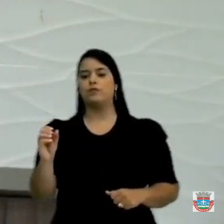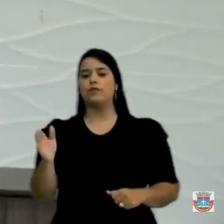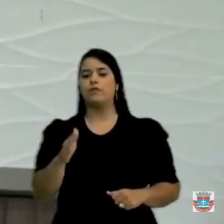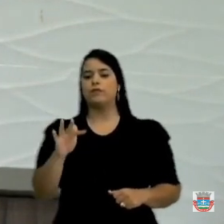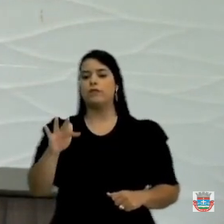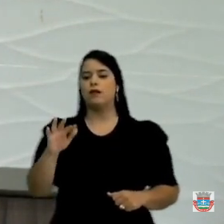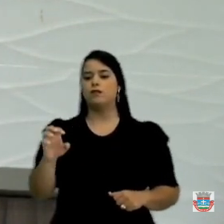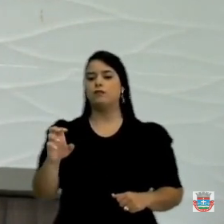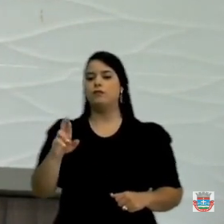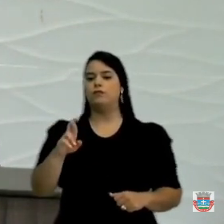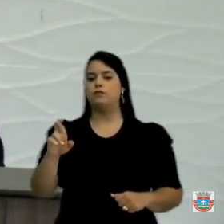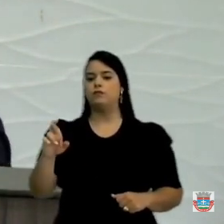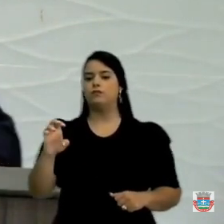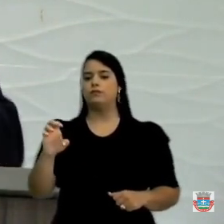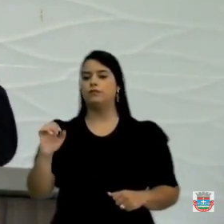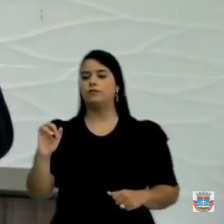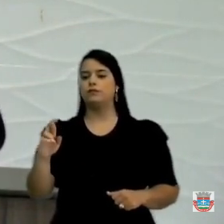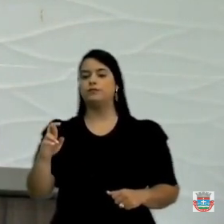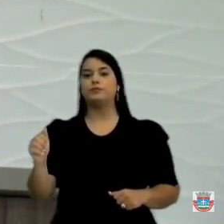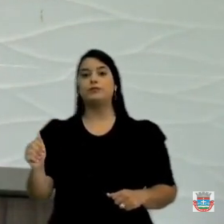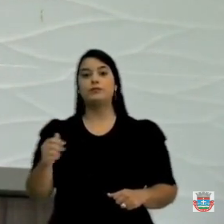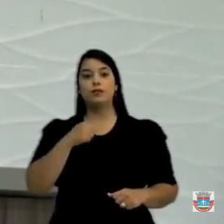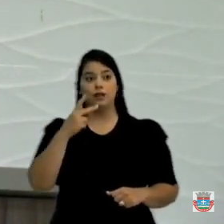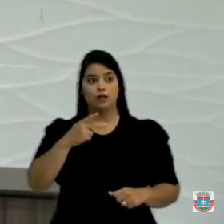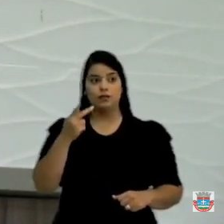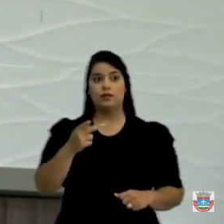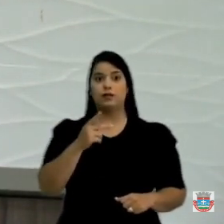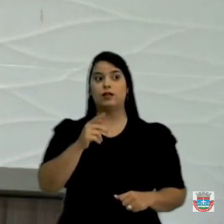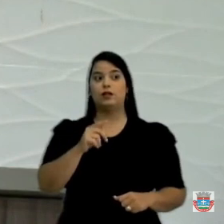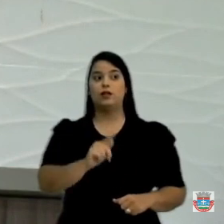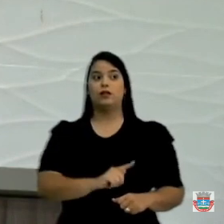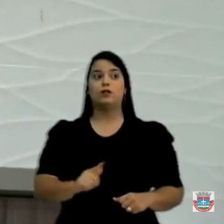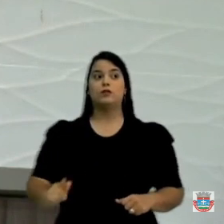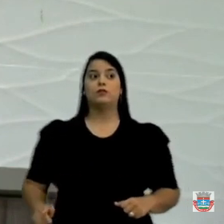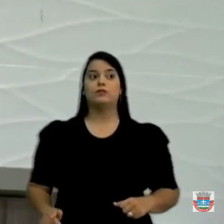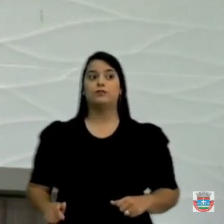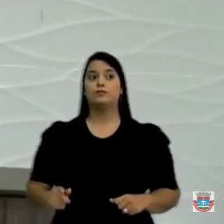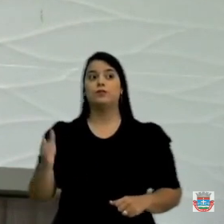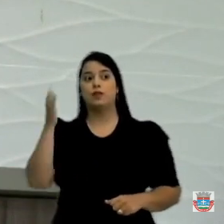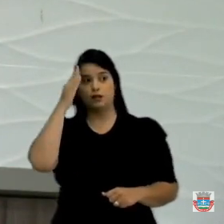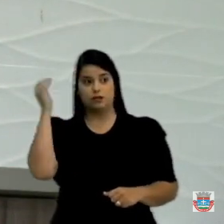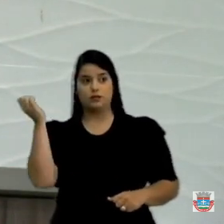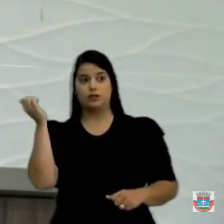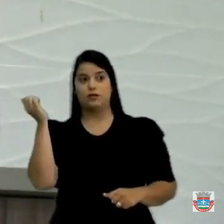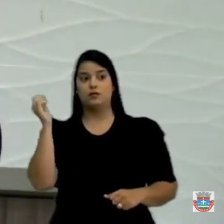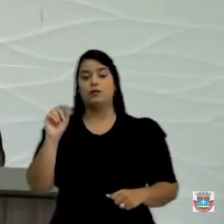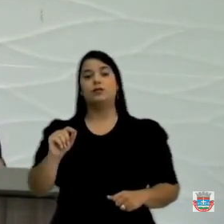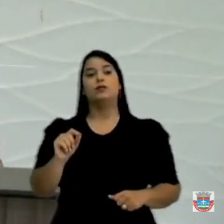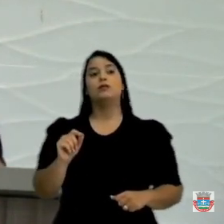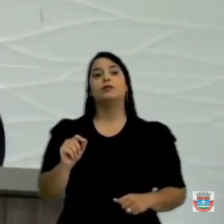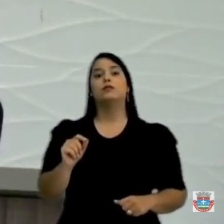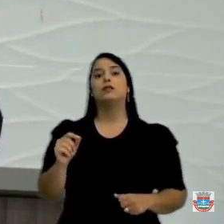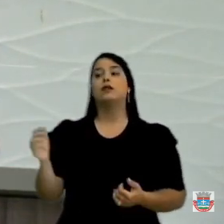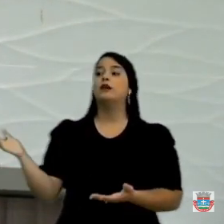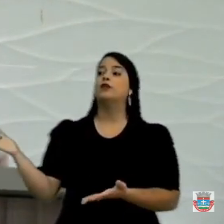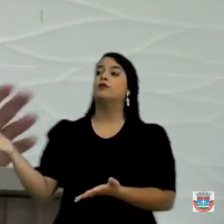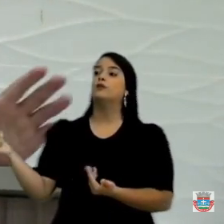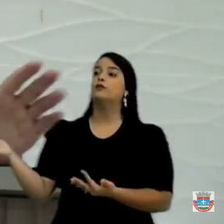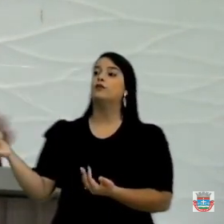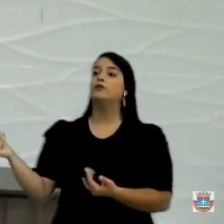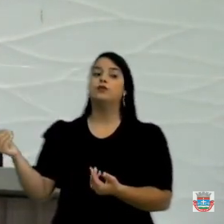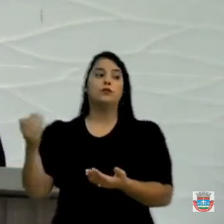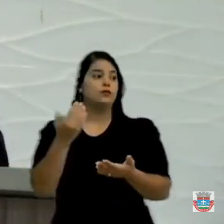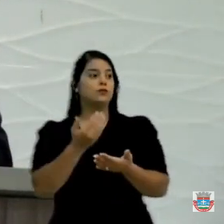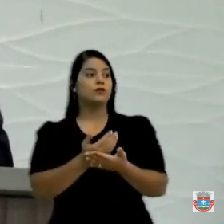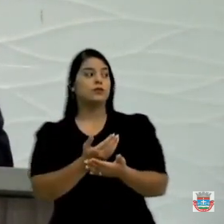ao pessoal que está aqui, falar do governo, né? Só sabe quem é o governo, a esse jovem estudante tá aqui, quem